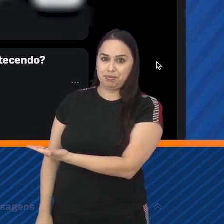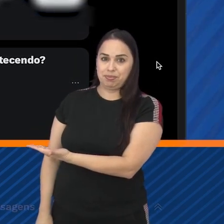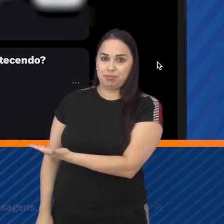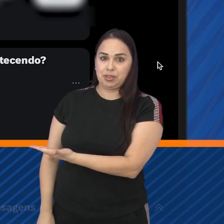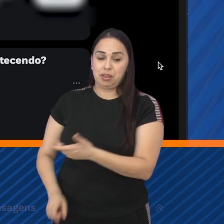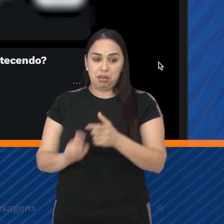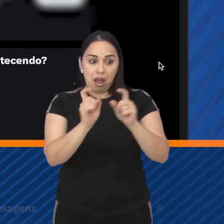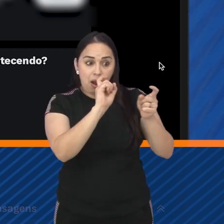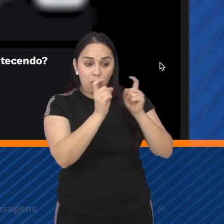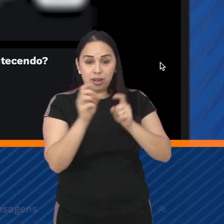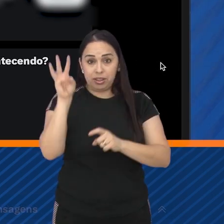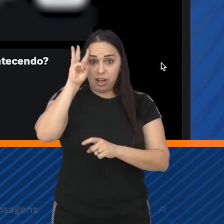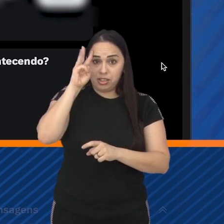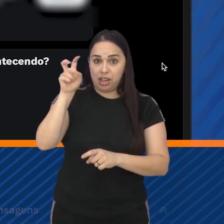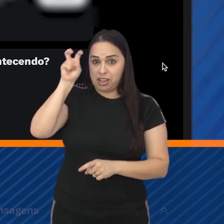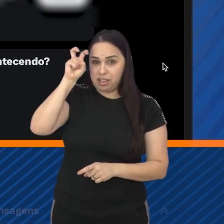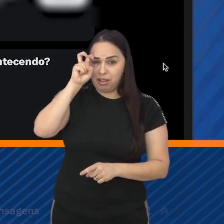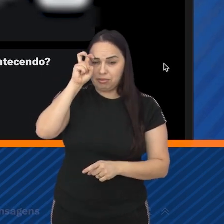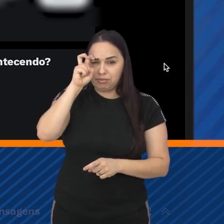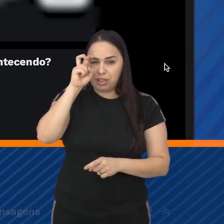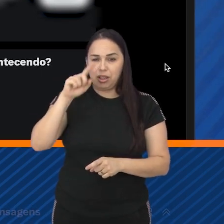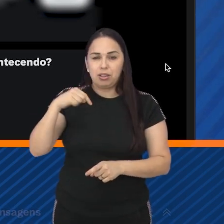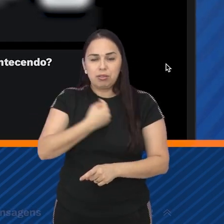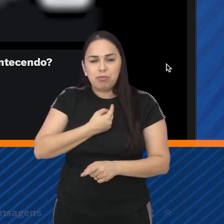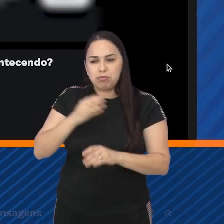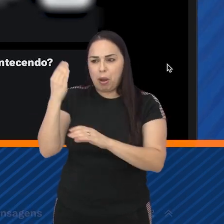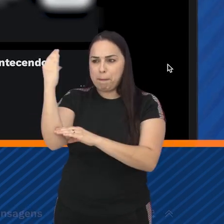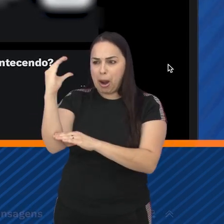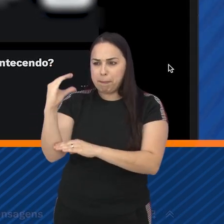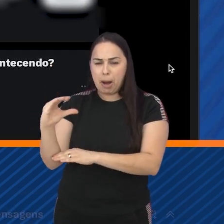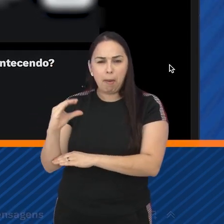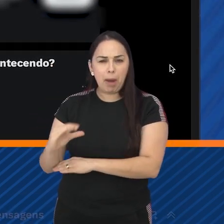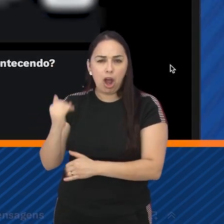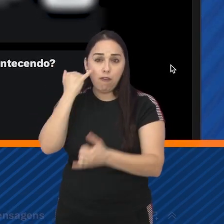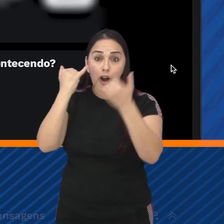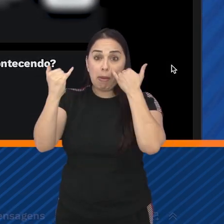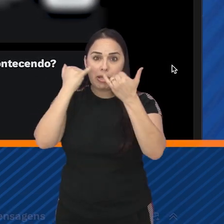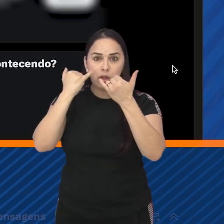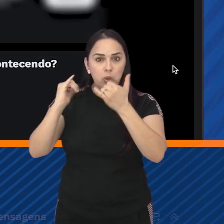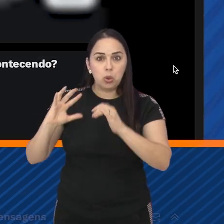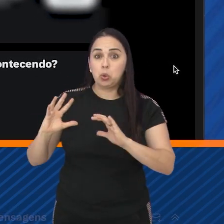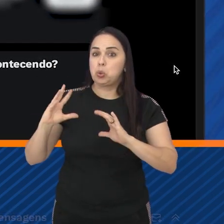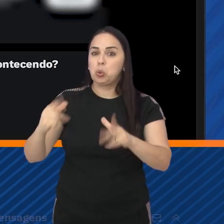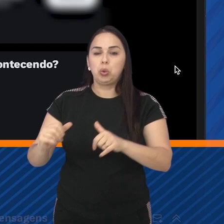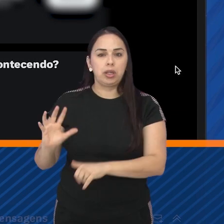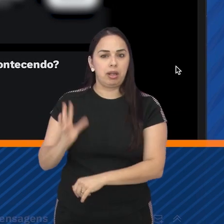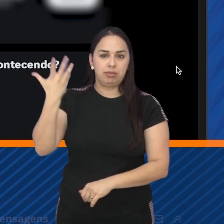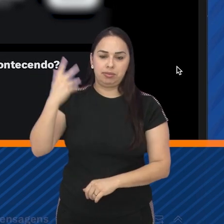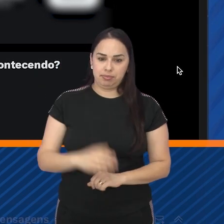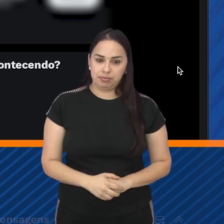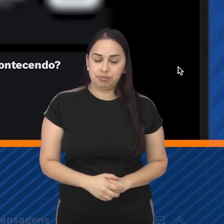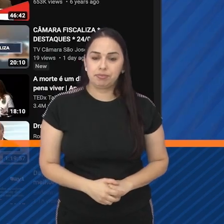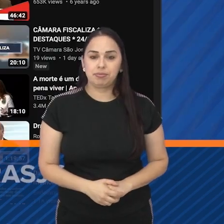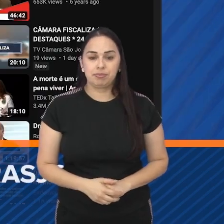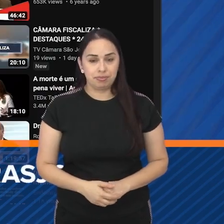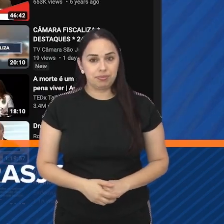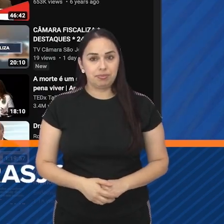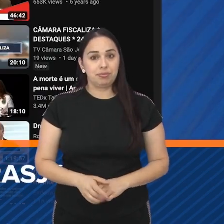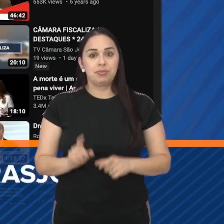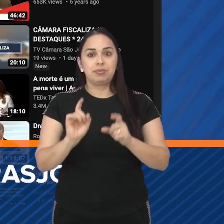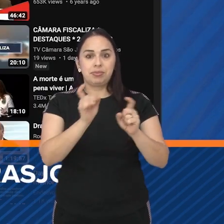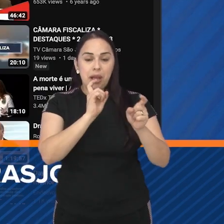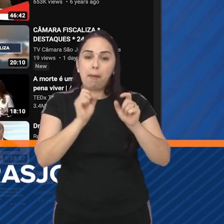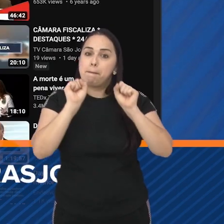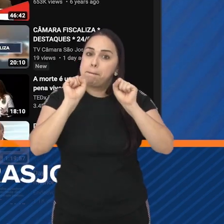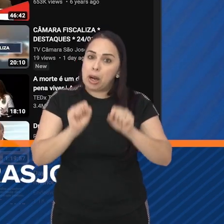@Câmara_SJC, que durante as sessões de terça e quinta te deixamos informados sobre todos os acontecimentos em plenário. E falando